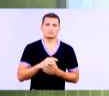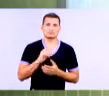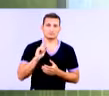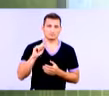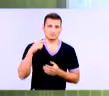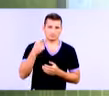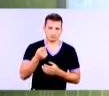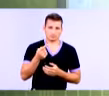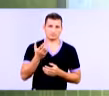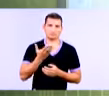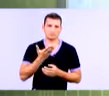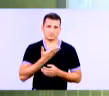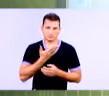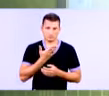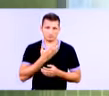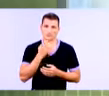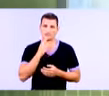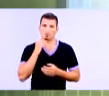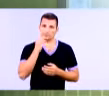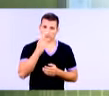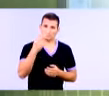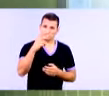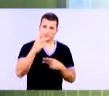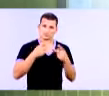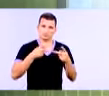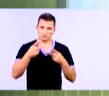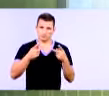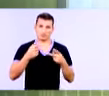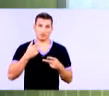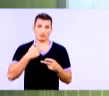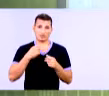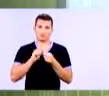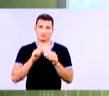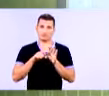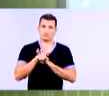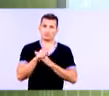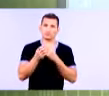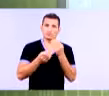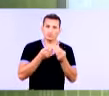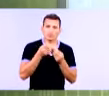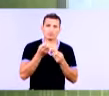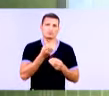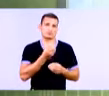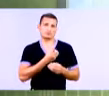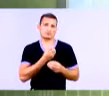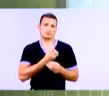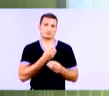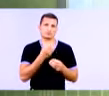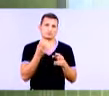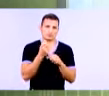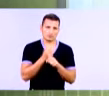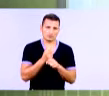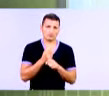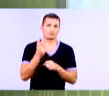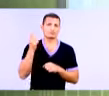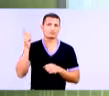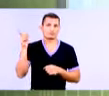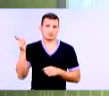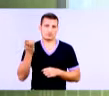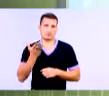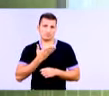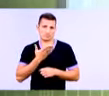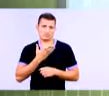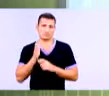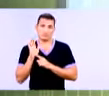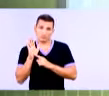colega respondeu o seu projeto, olha, eu fiz a pergunta, como é que faz para calcular a média ponderada? E um outro colega, olha, esse é o